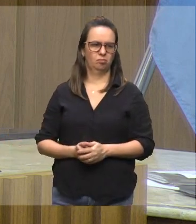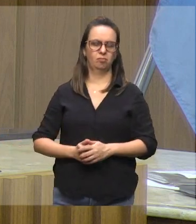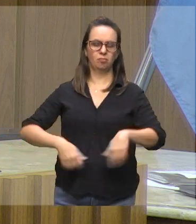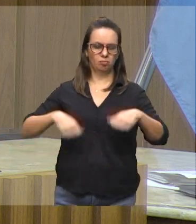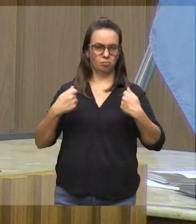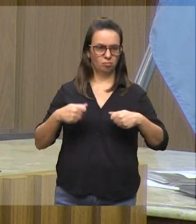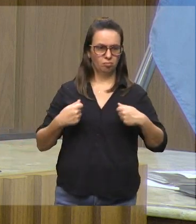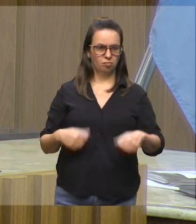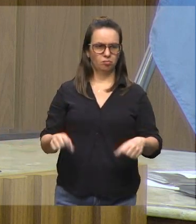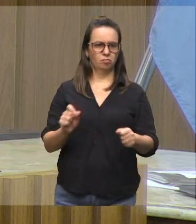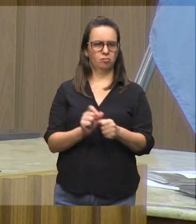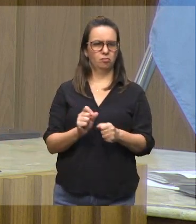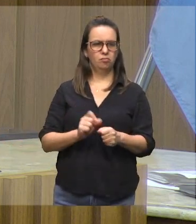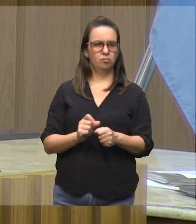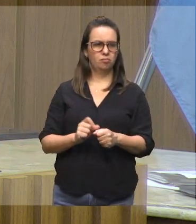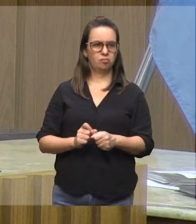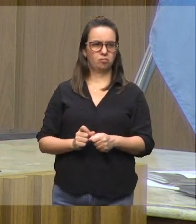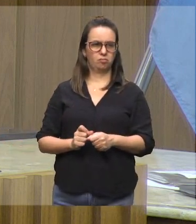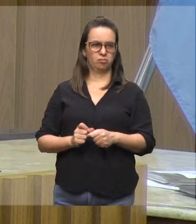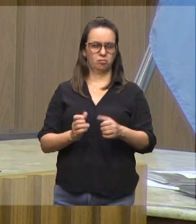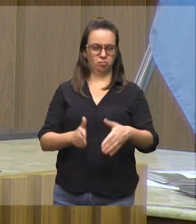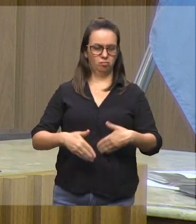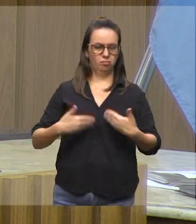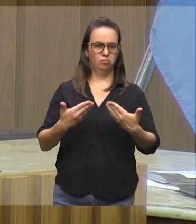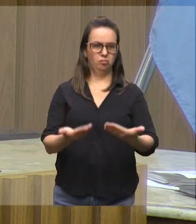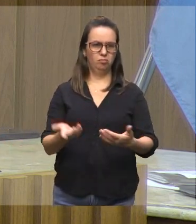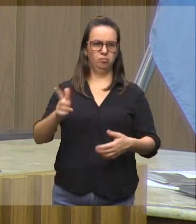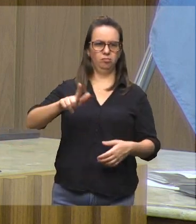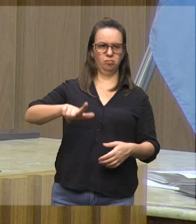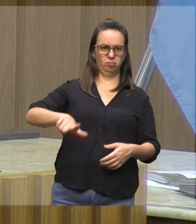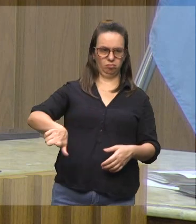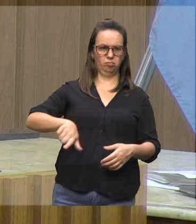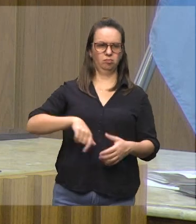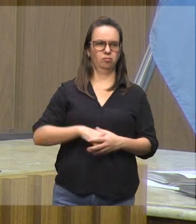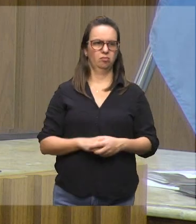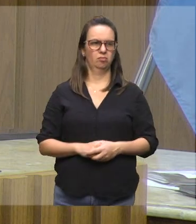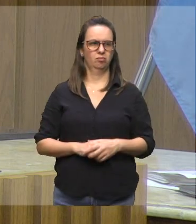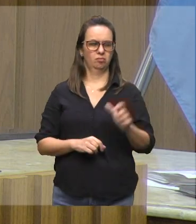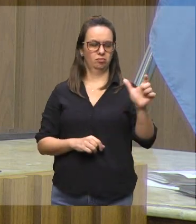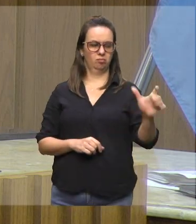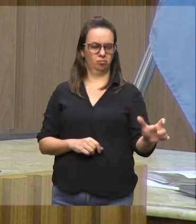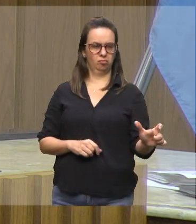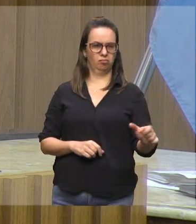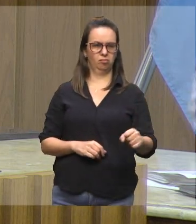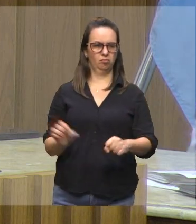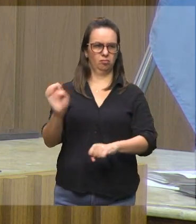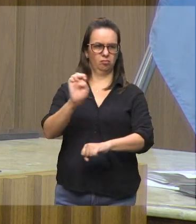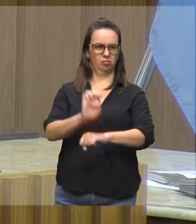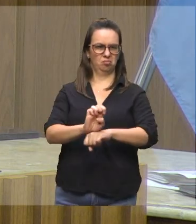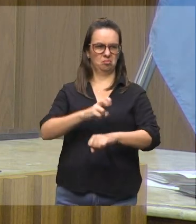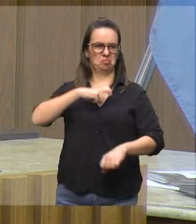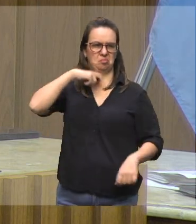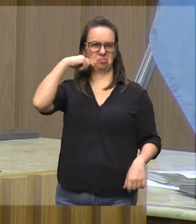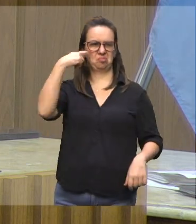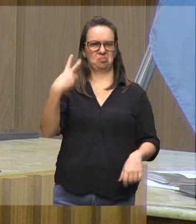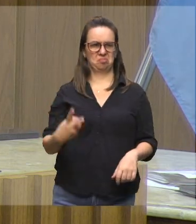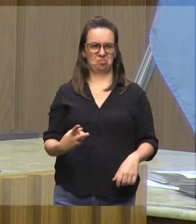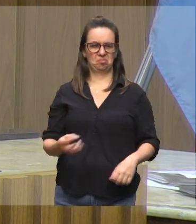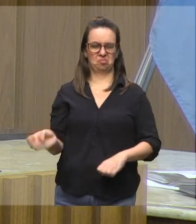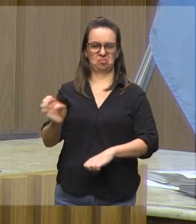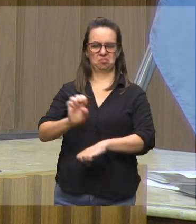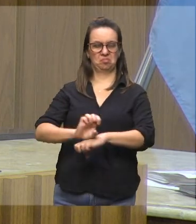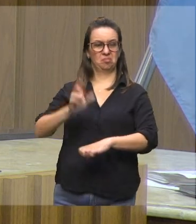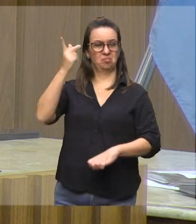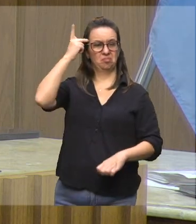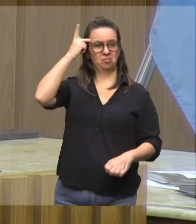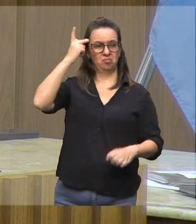atitude do Poder Executivo em fornecer mais uma vez mão de obra para o Estado. mas é uma vergonha para o Estado de São Paulo, o Estado mais rico da